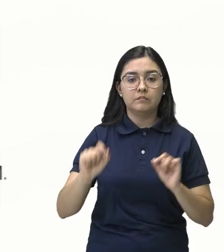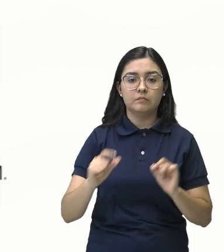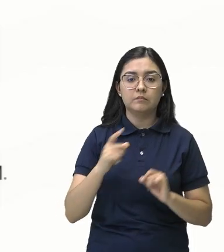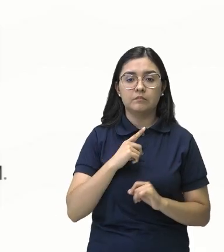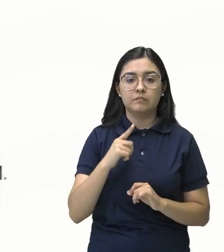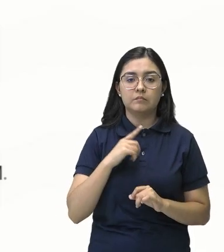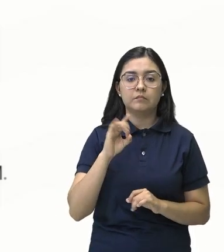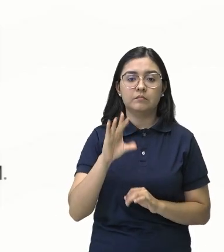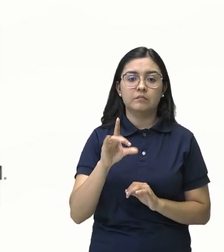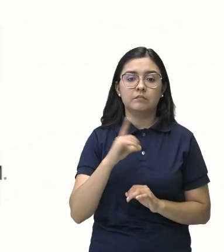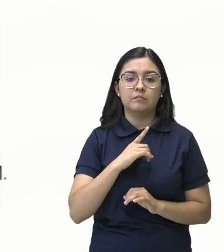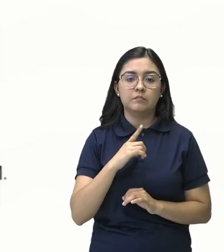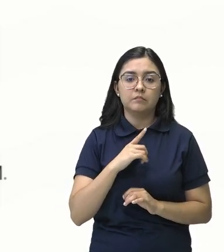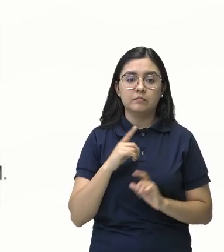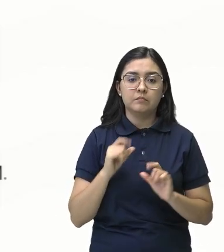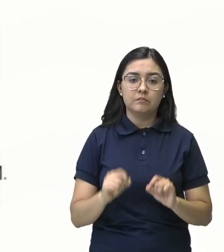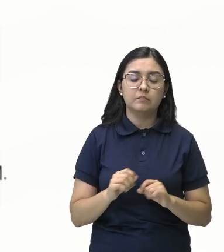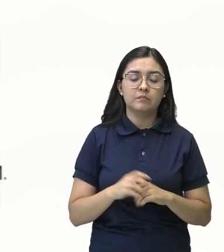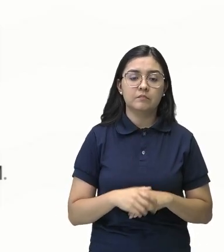que só é